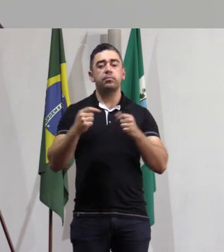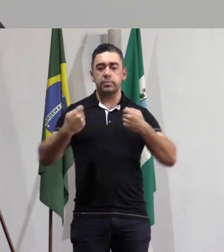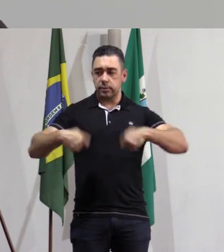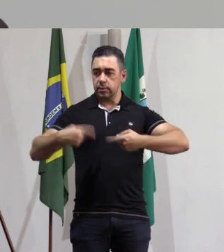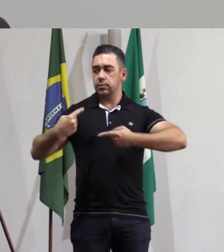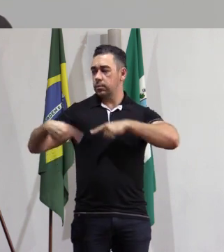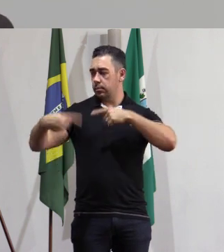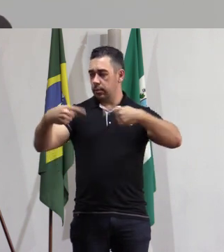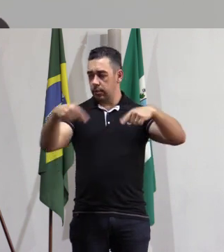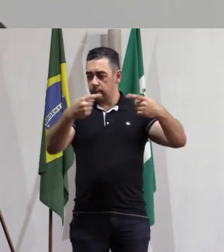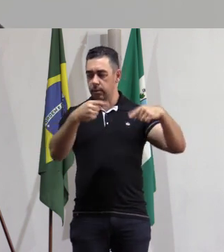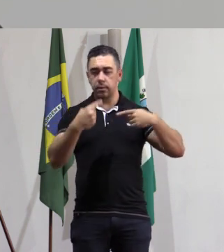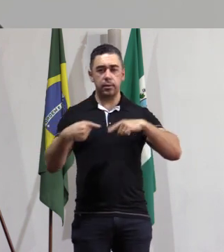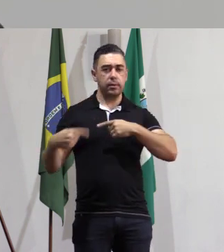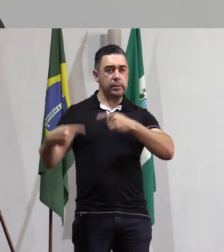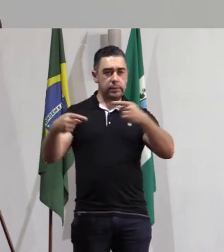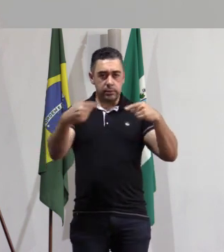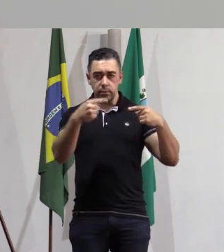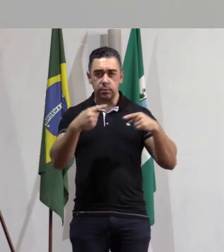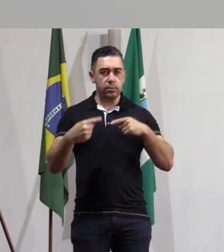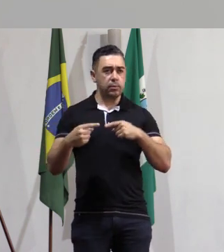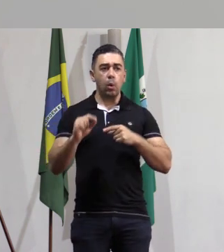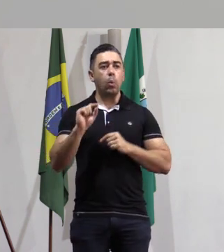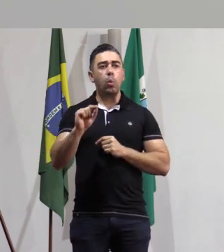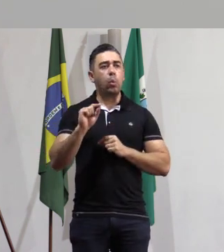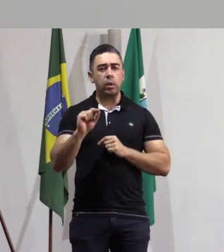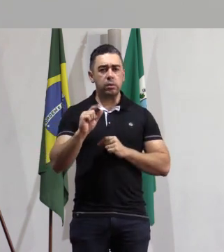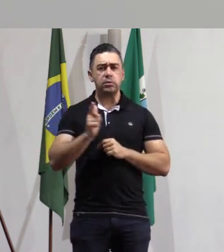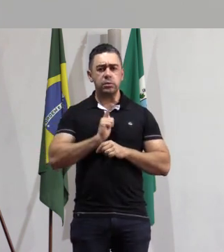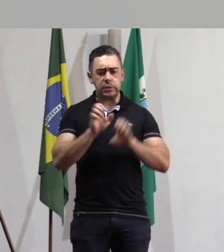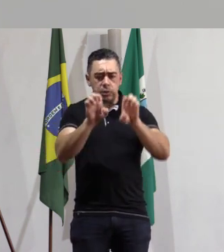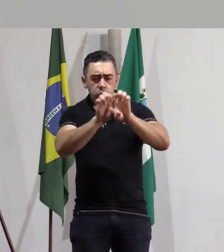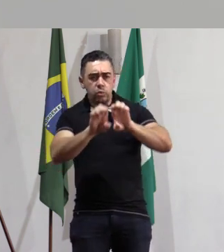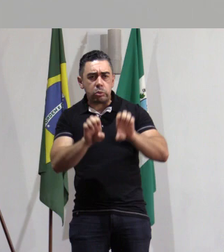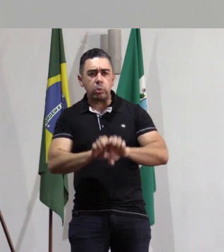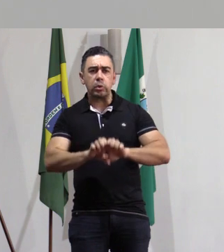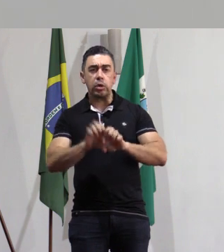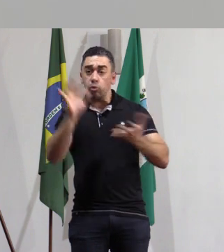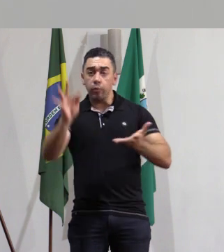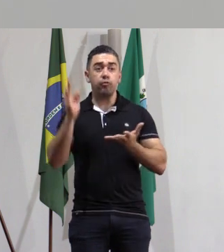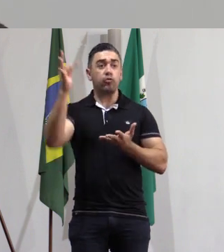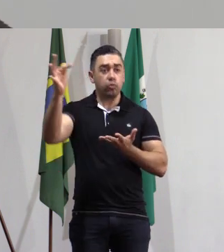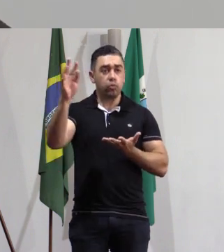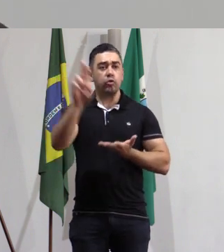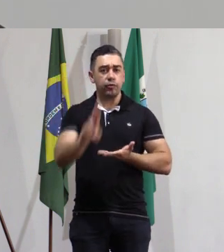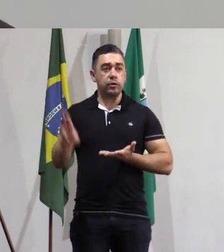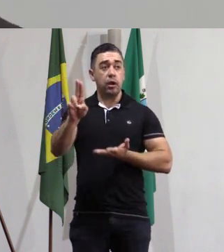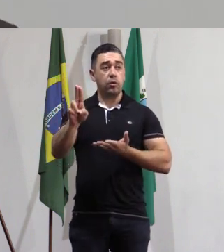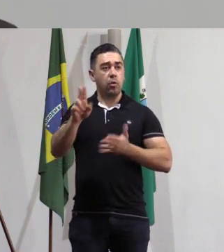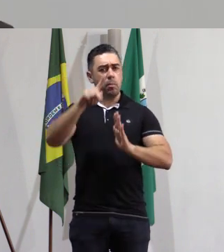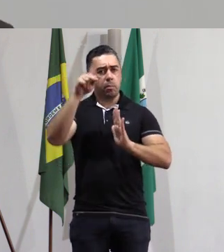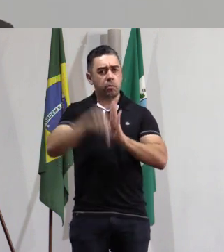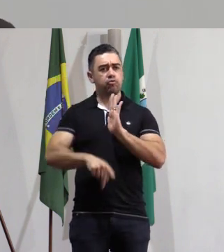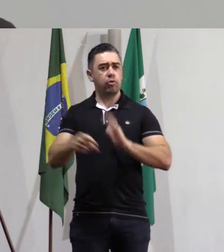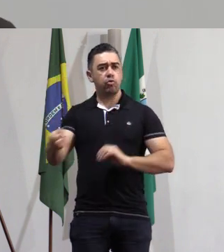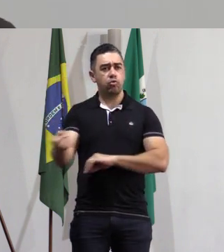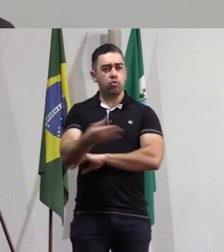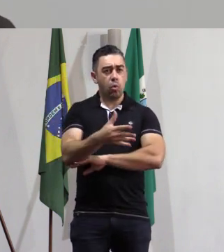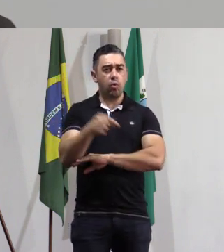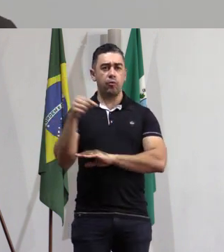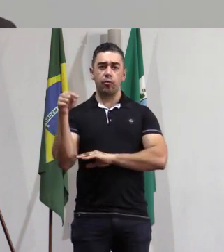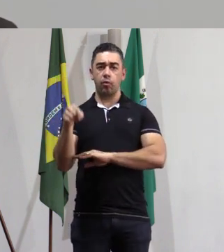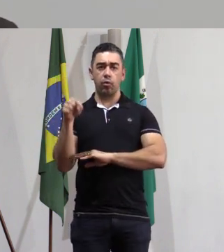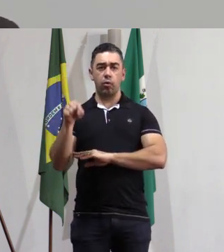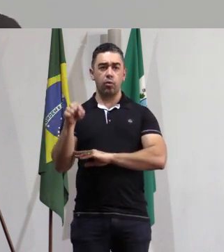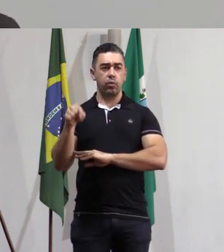debate sobre, um debate que é estruturante, sobre o futuro das universidades, sobre um projeto novo, como é esse